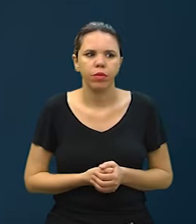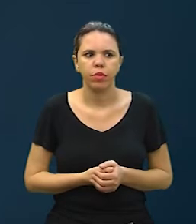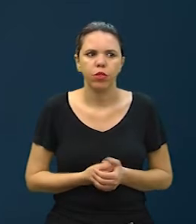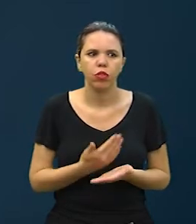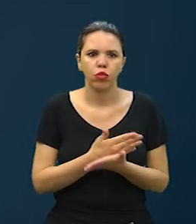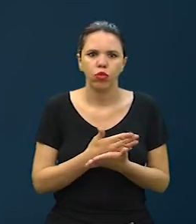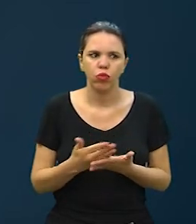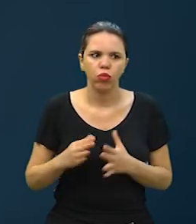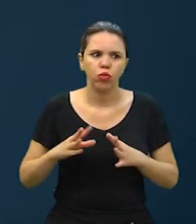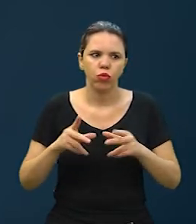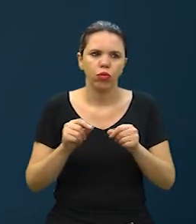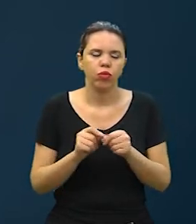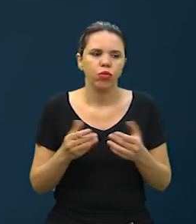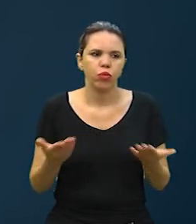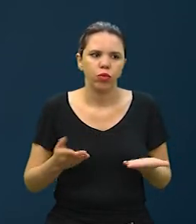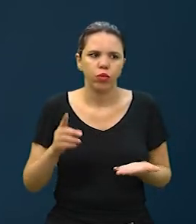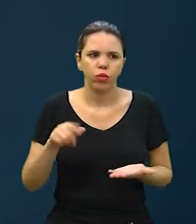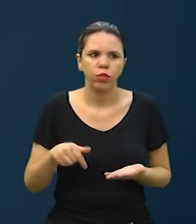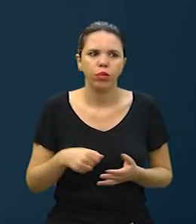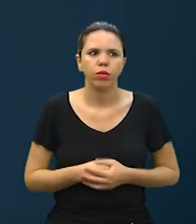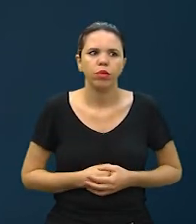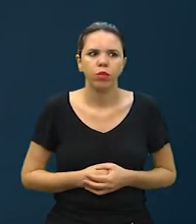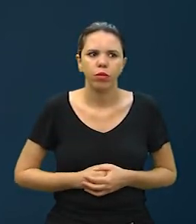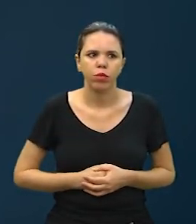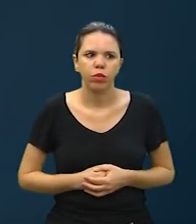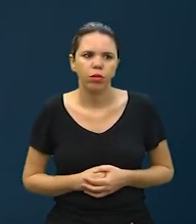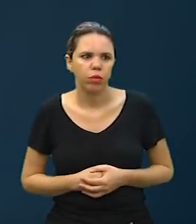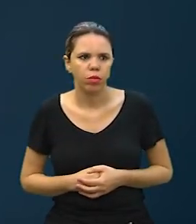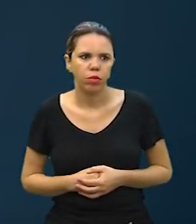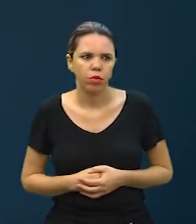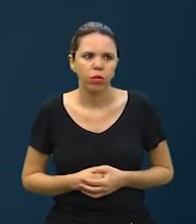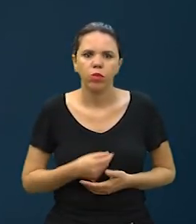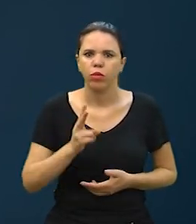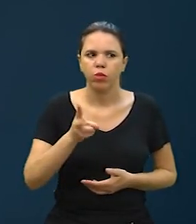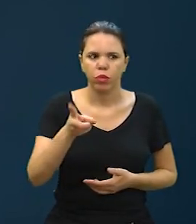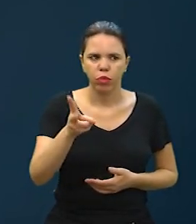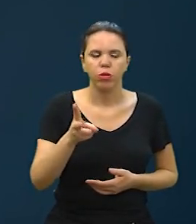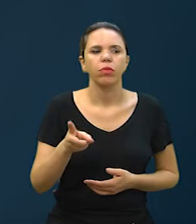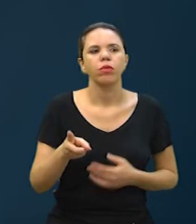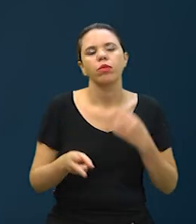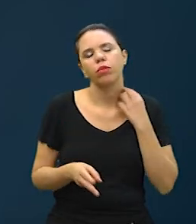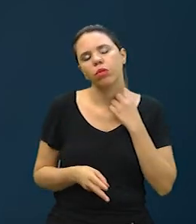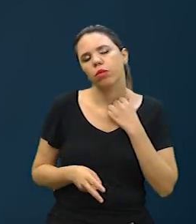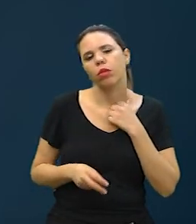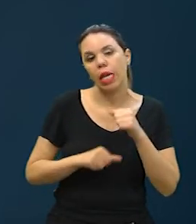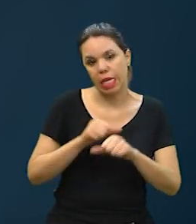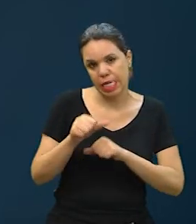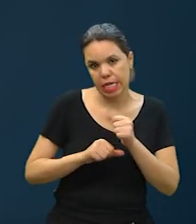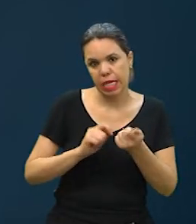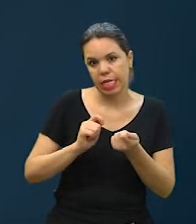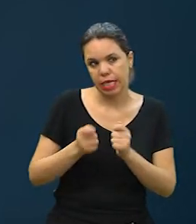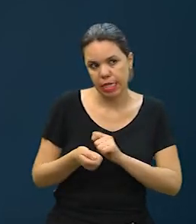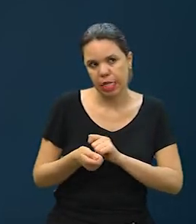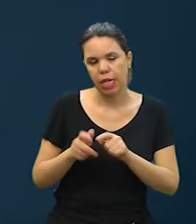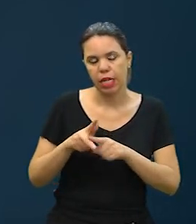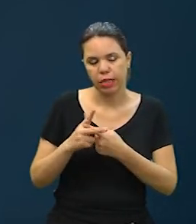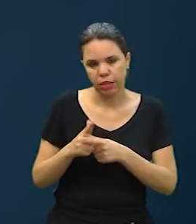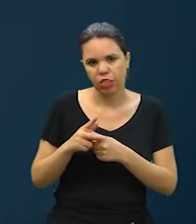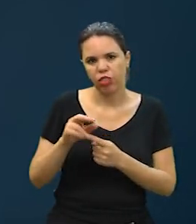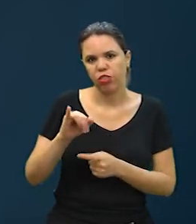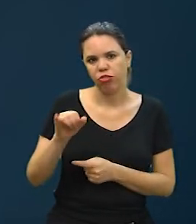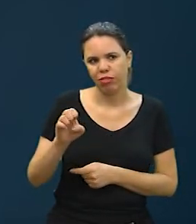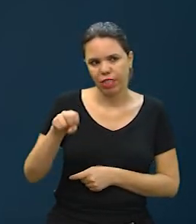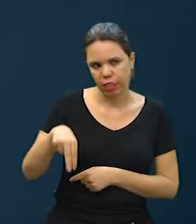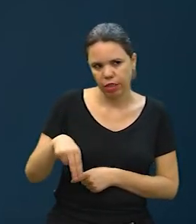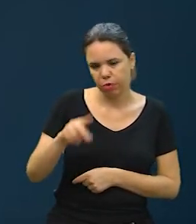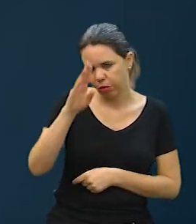mãe, é onde tudo começou. E ela hoje ainda ela mantém, a Restaura Jeans é a principal, nossa principal